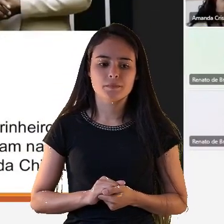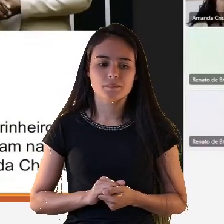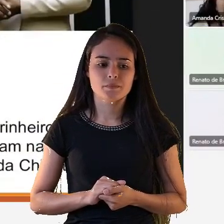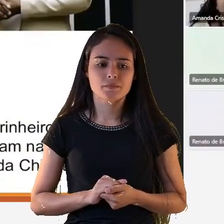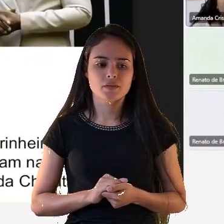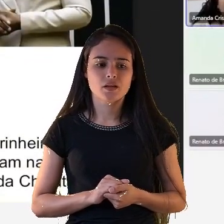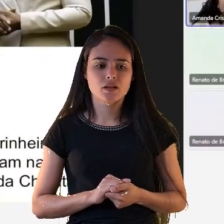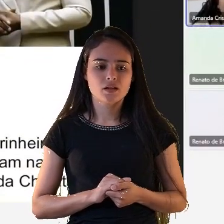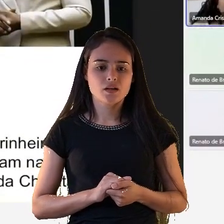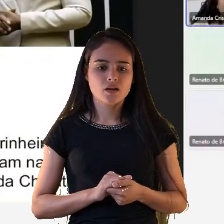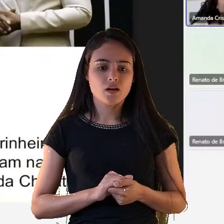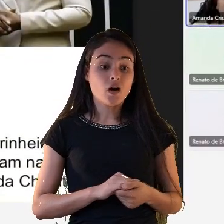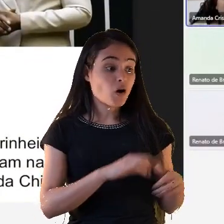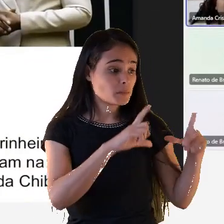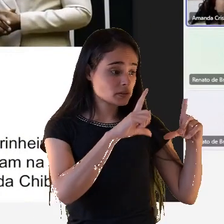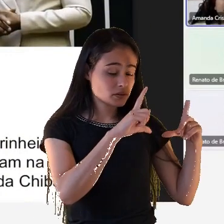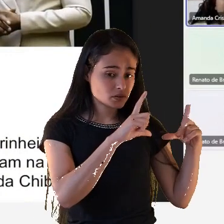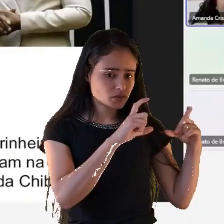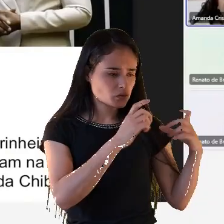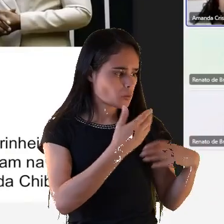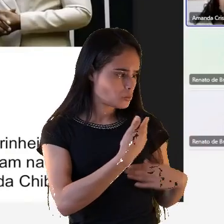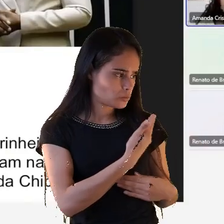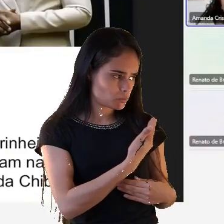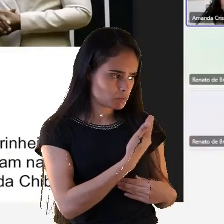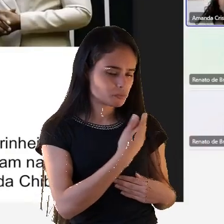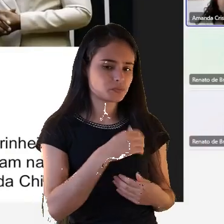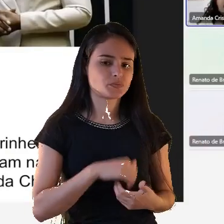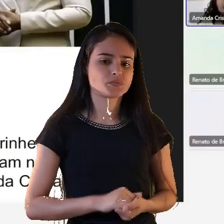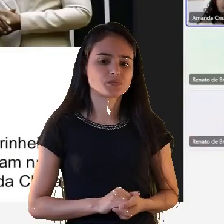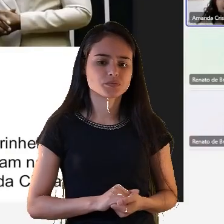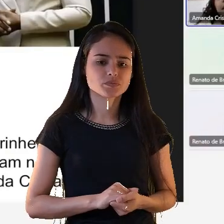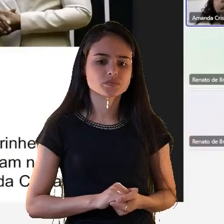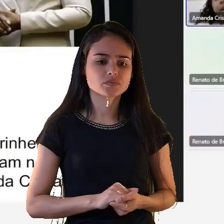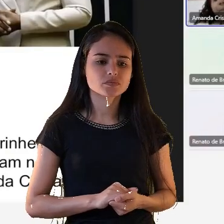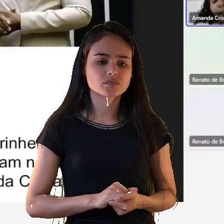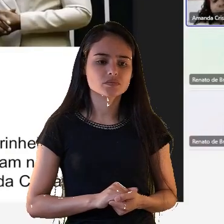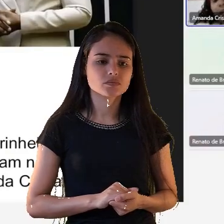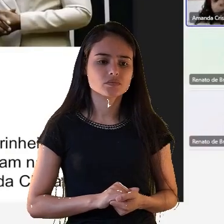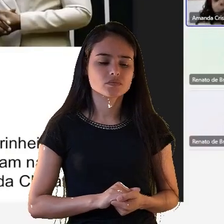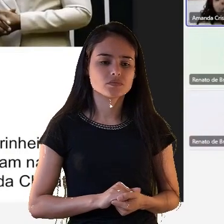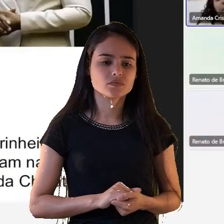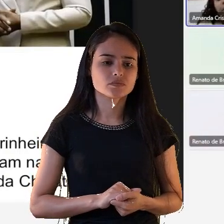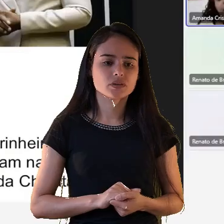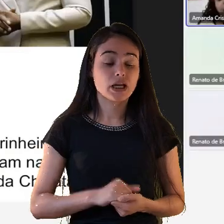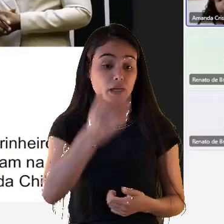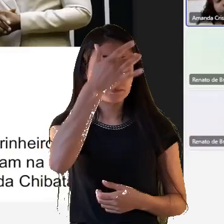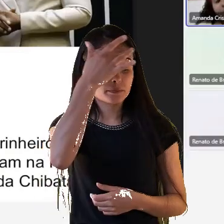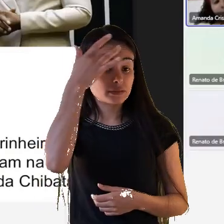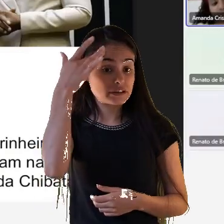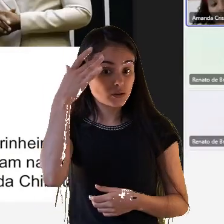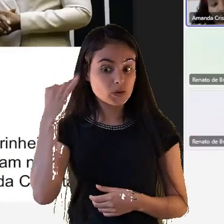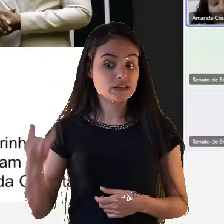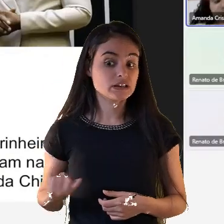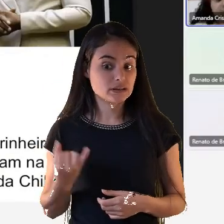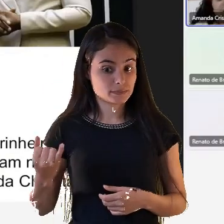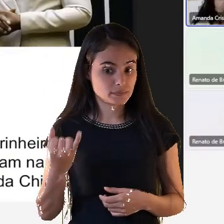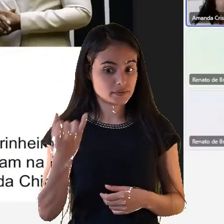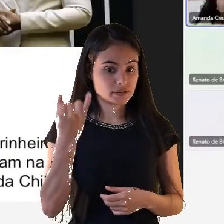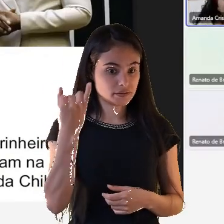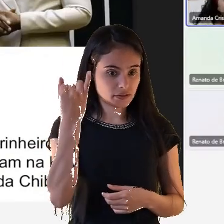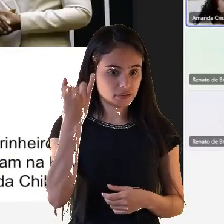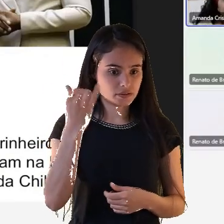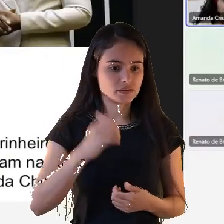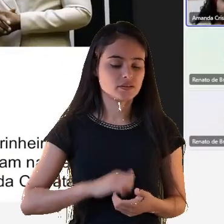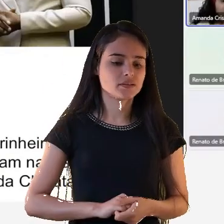né? Aqui eu trouxe algumas fotos assim de pessoas que marcaram, né, esse processo. Então,